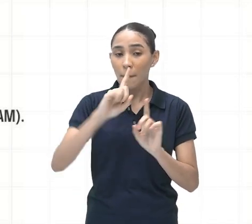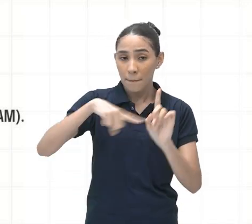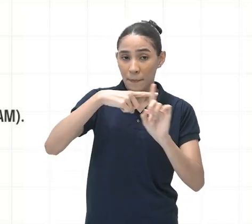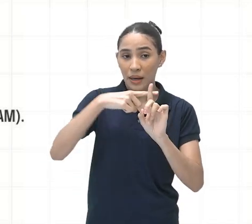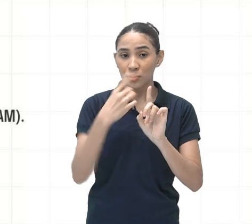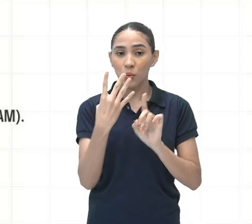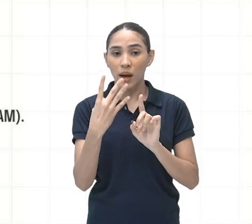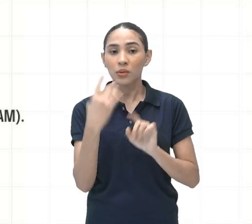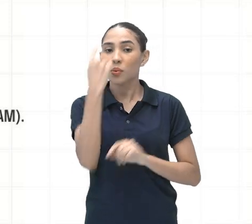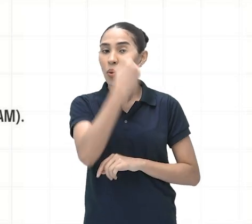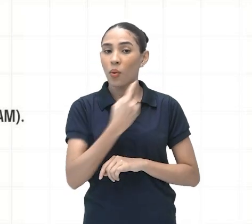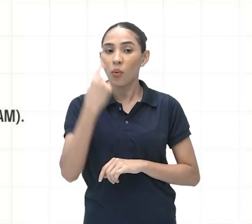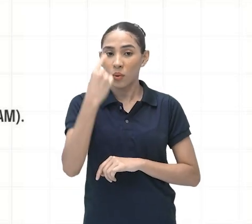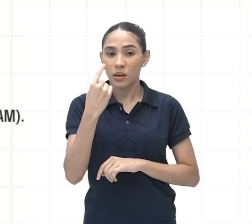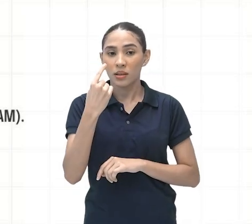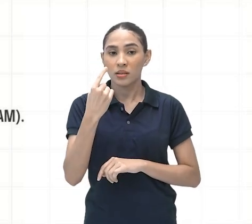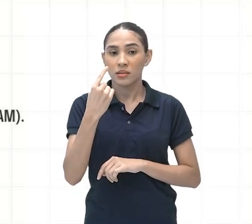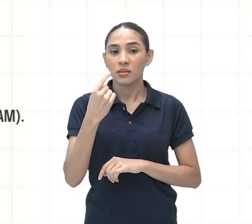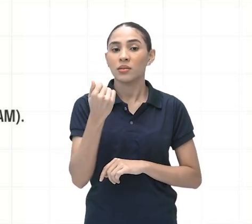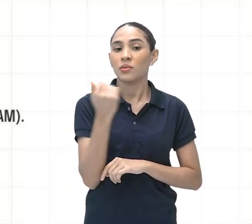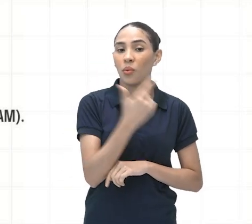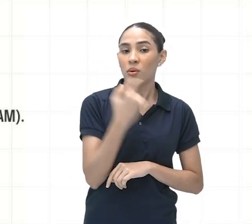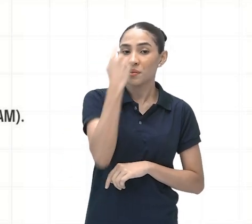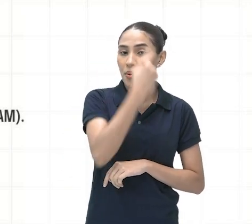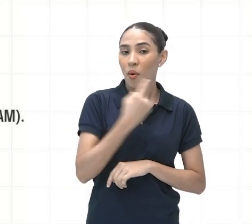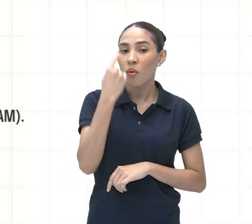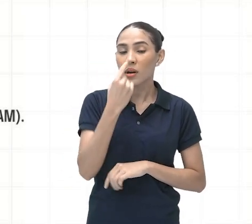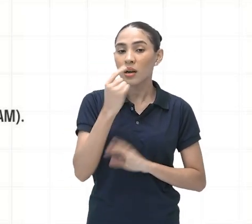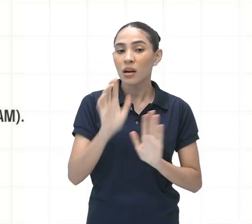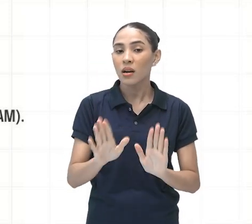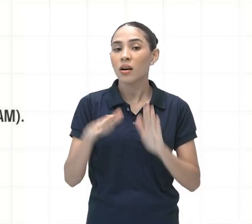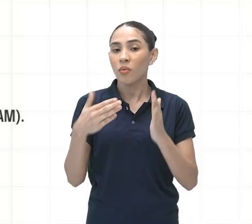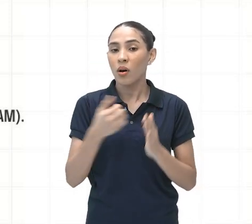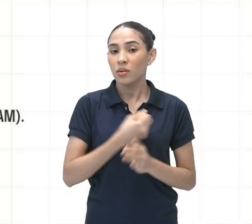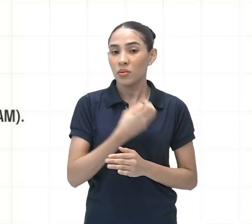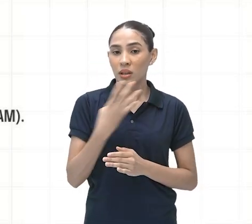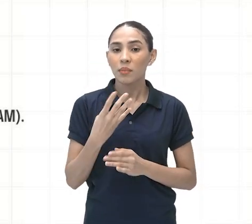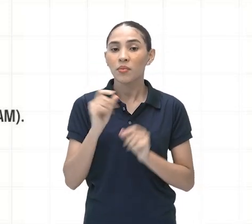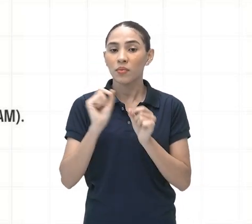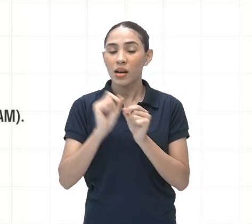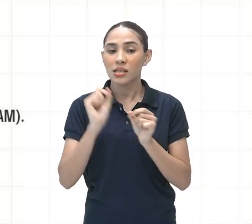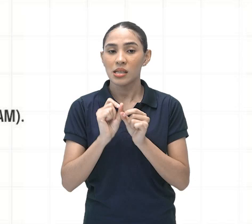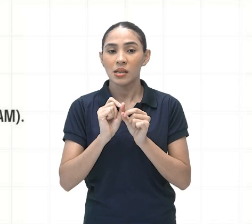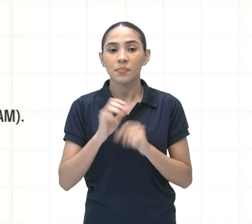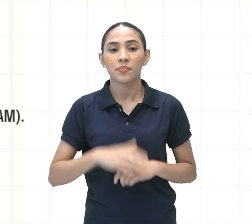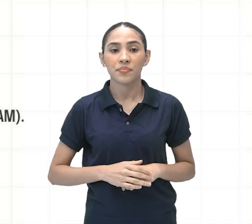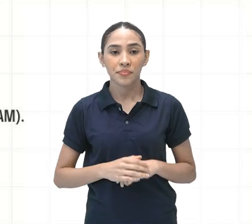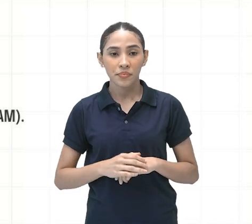trabalho, ou seja, 12 horas, em quanto tempo ele irá fazer